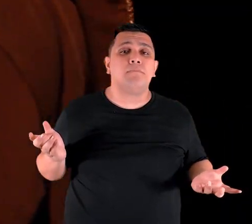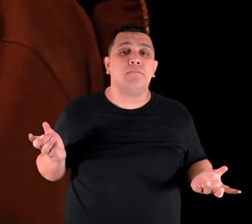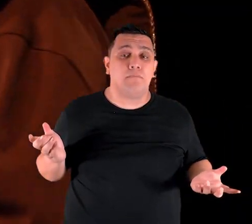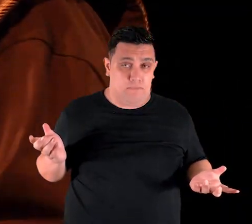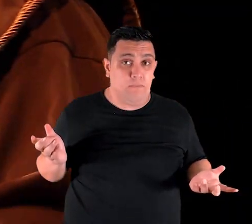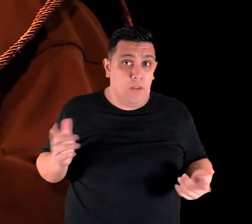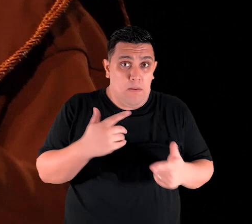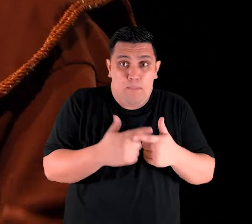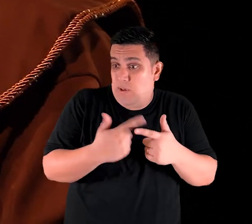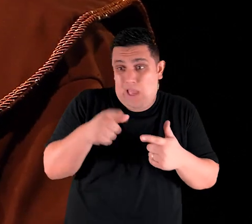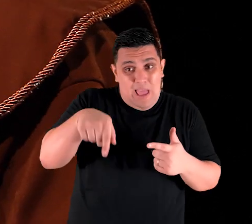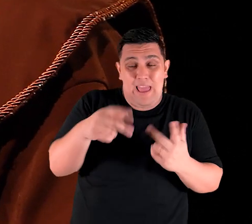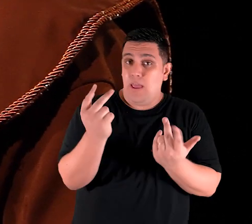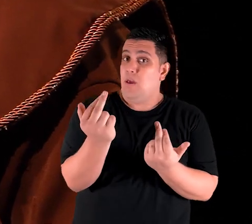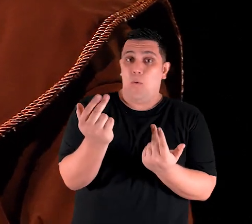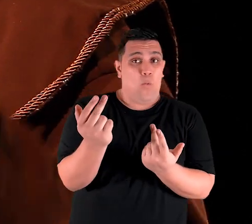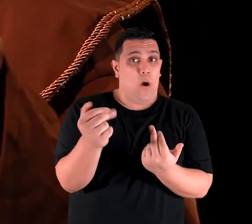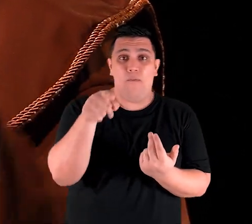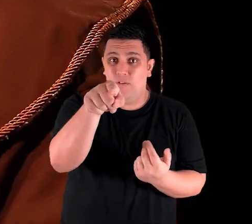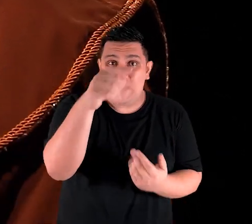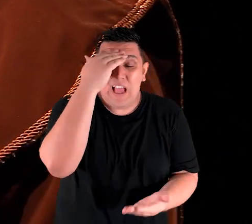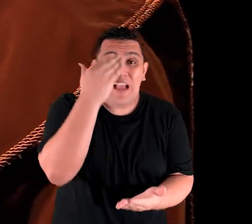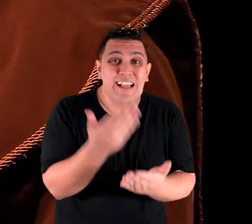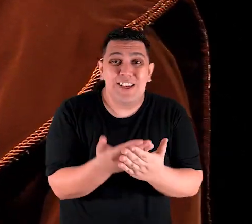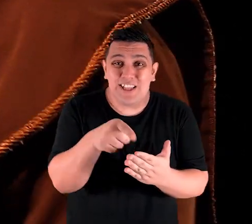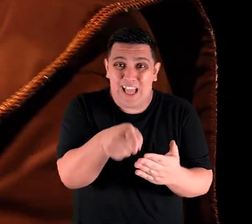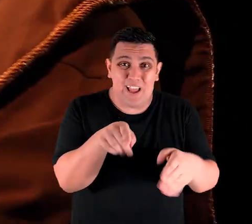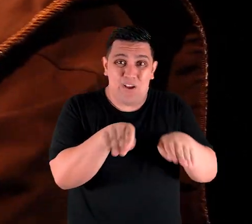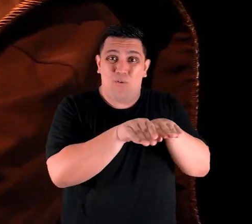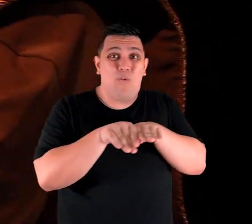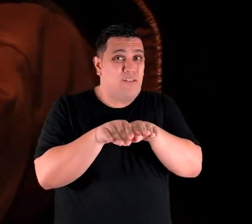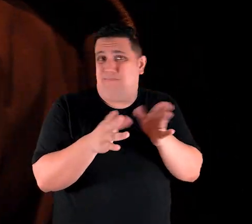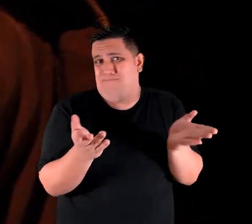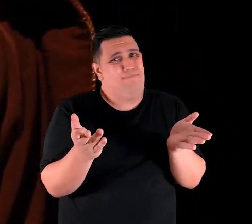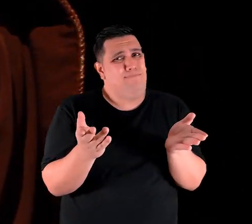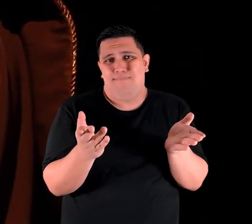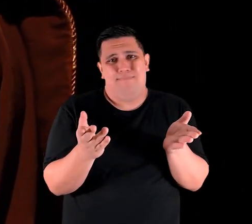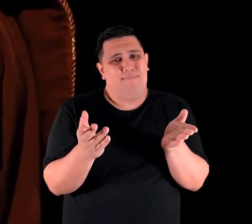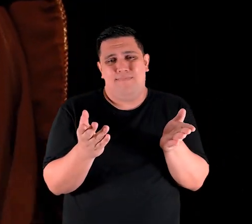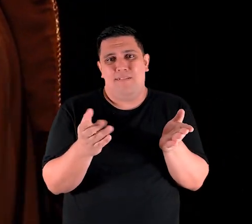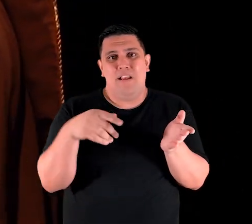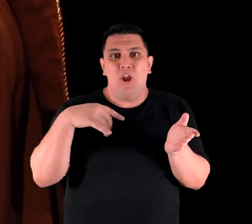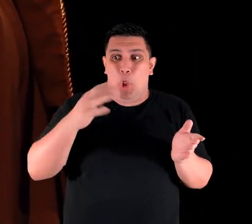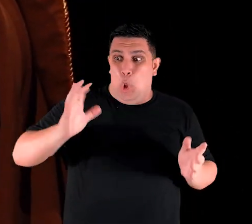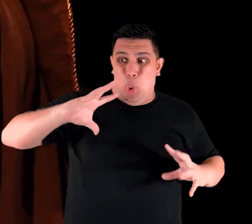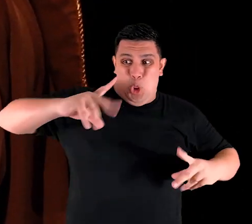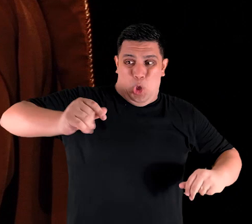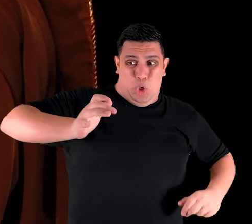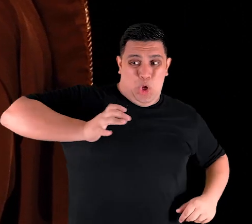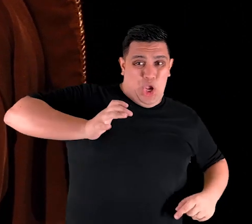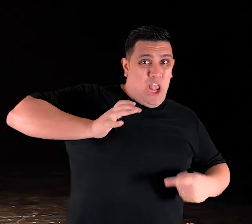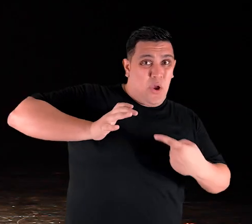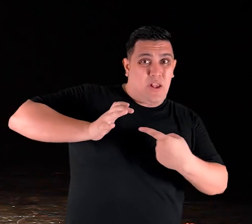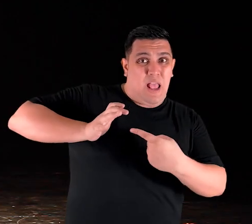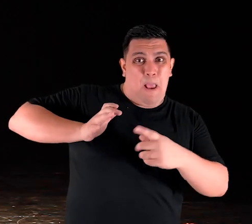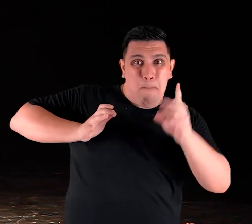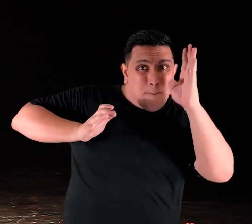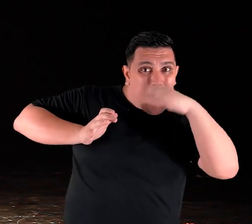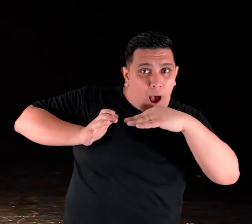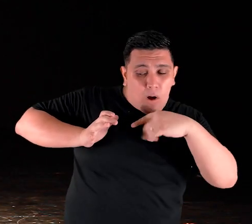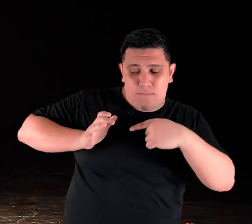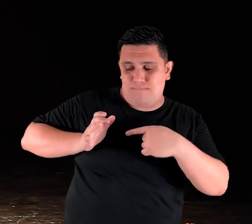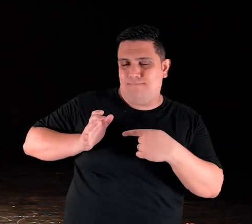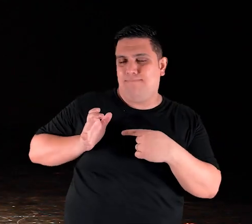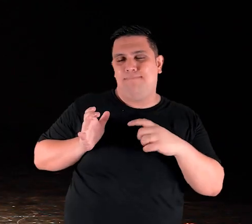Pois é a mesma coisa que acreditar que todos os ricos são maus. Eu mesmo